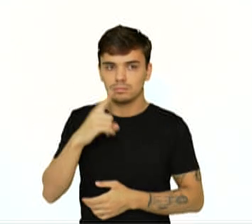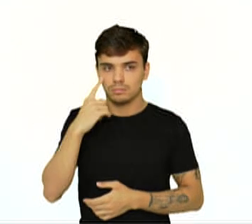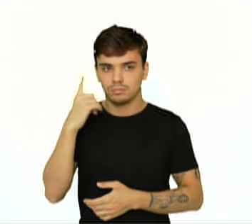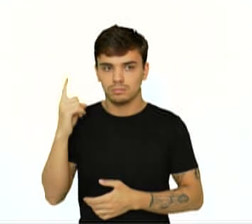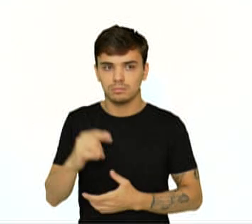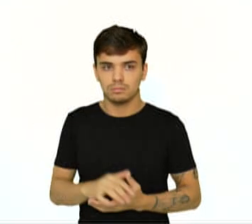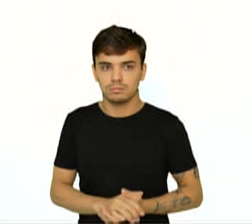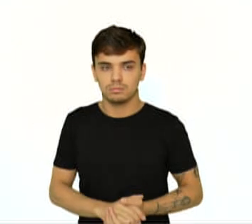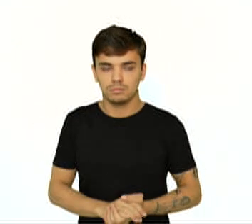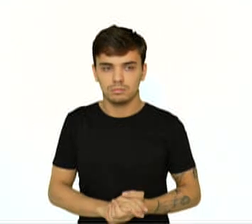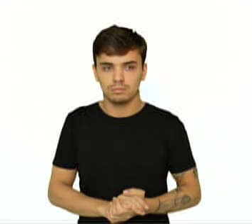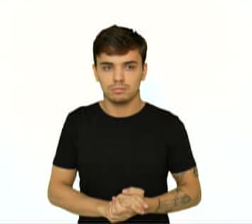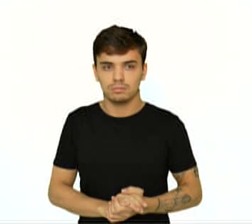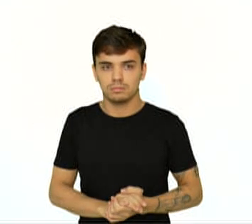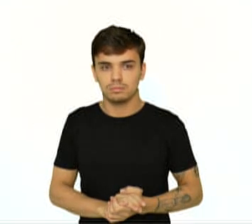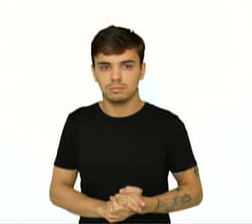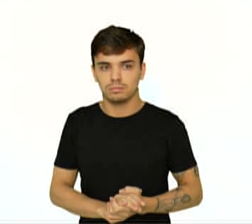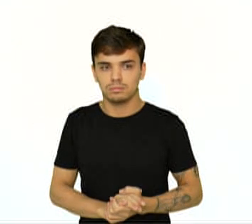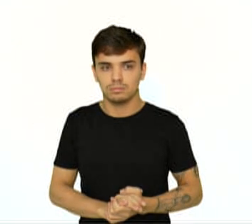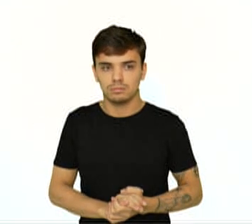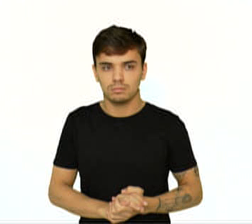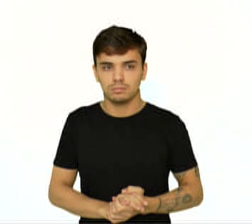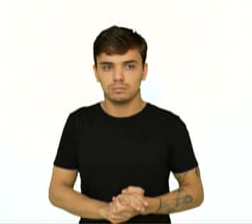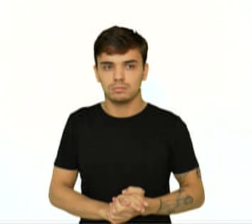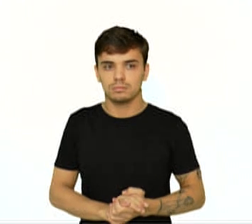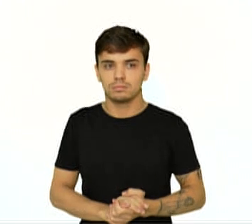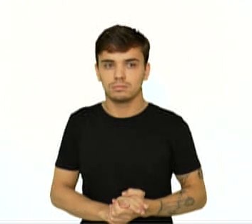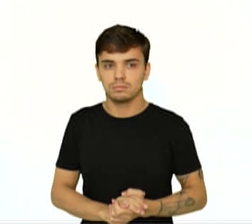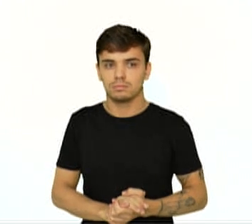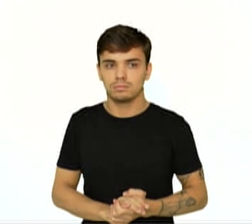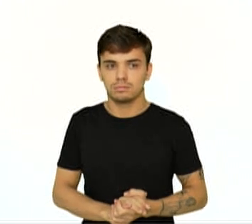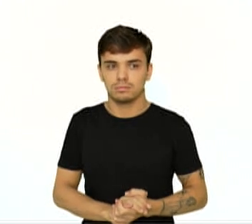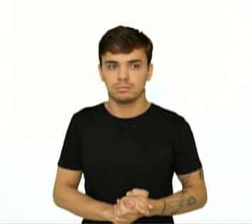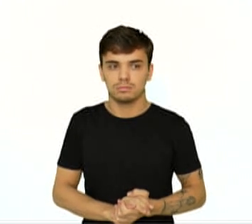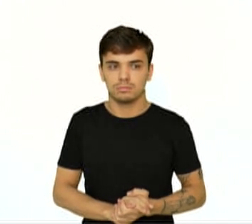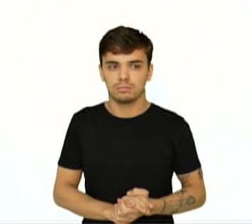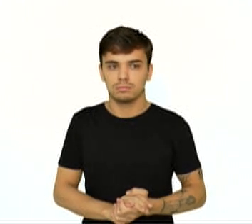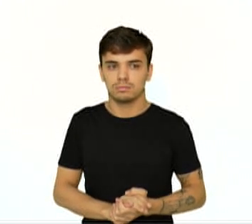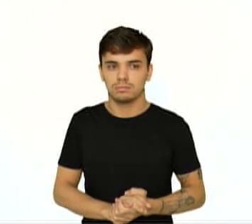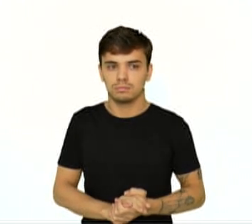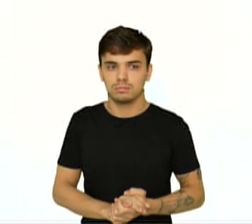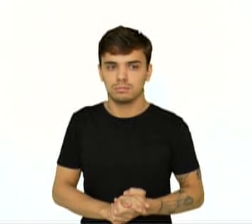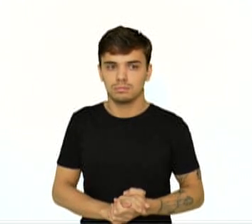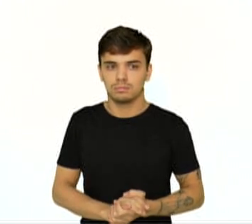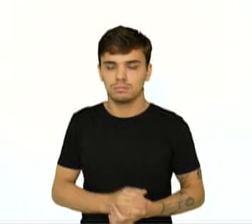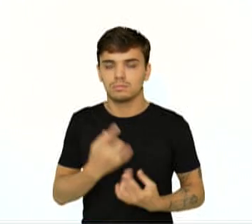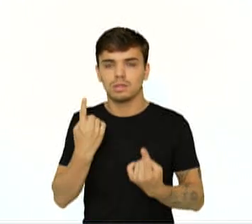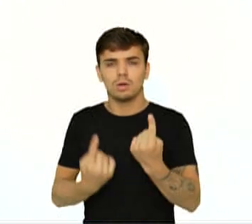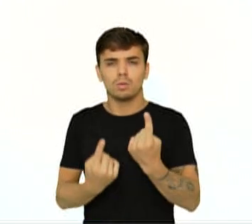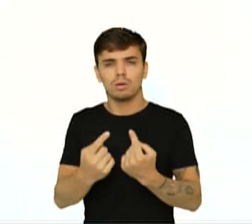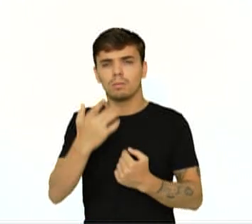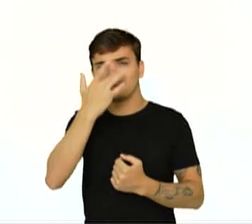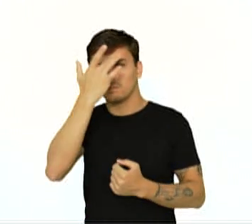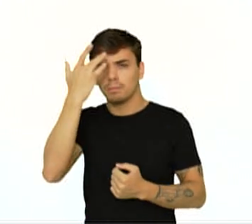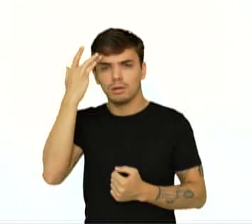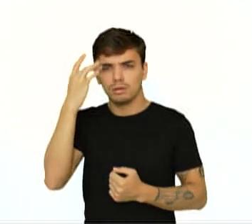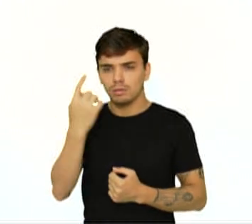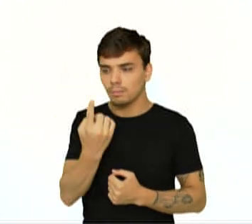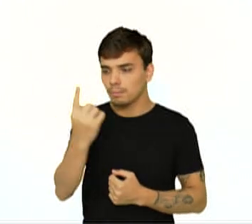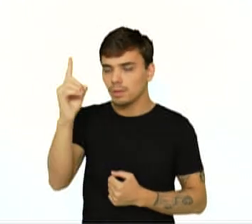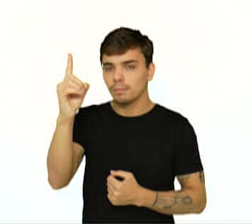denomina irregularidade em la primeira persona, né? Qual seria a primeira pessoa? Yo,